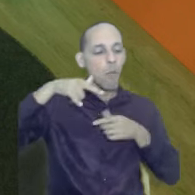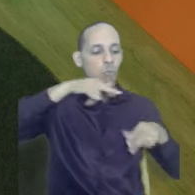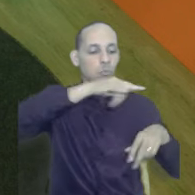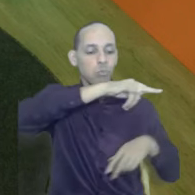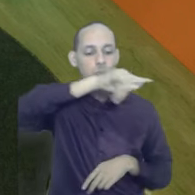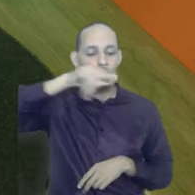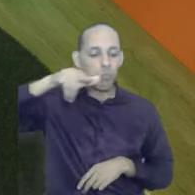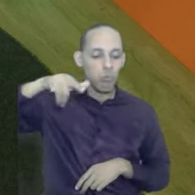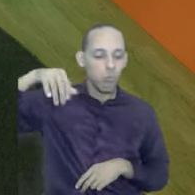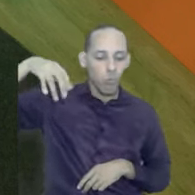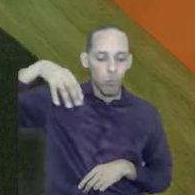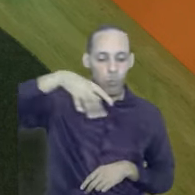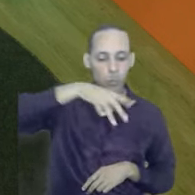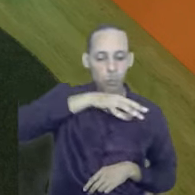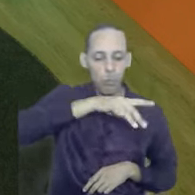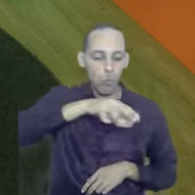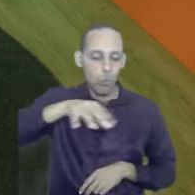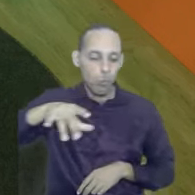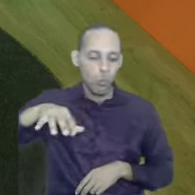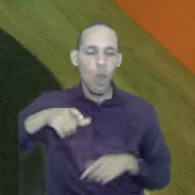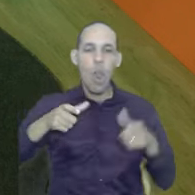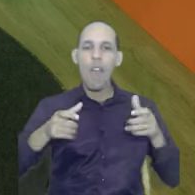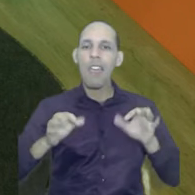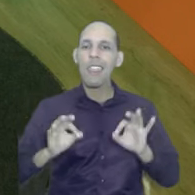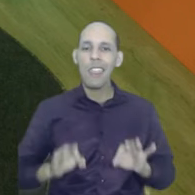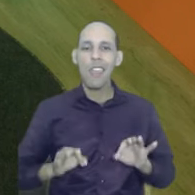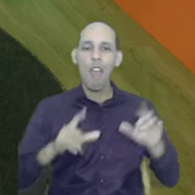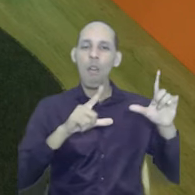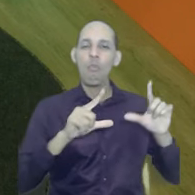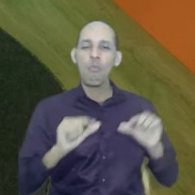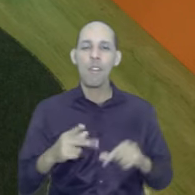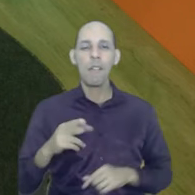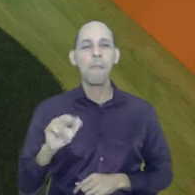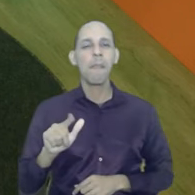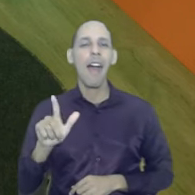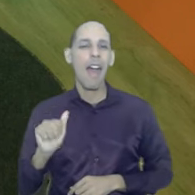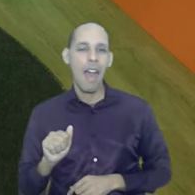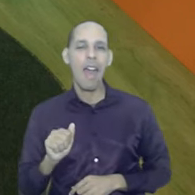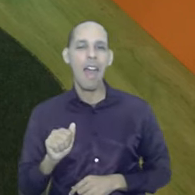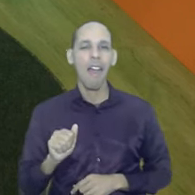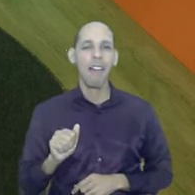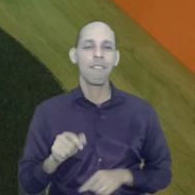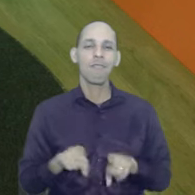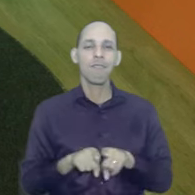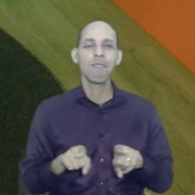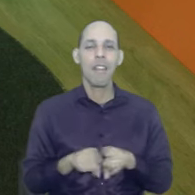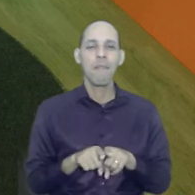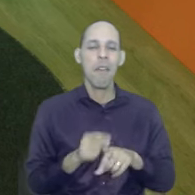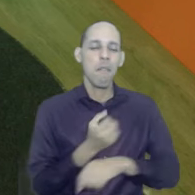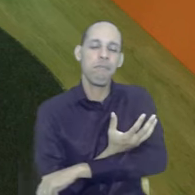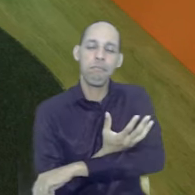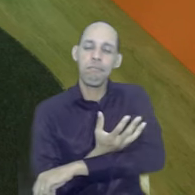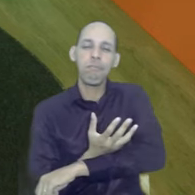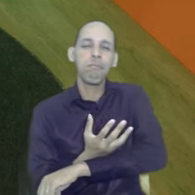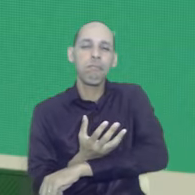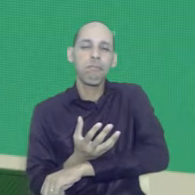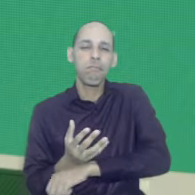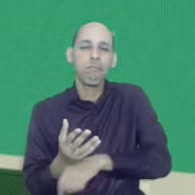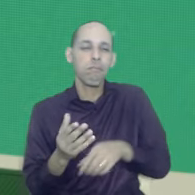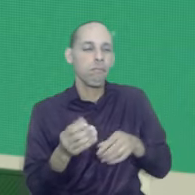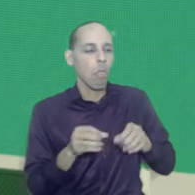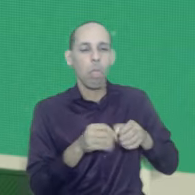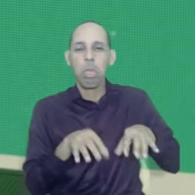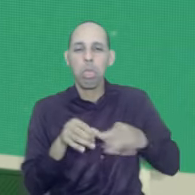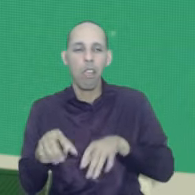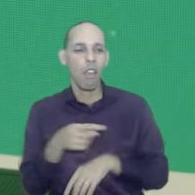paraa redução aí do do da presença de pragas e e plantas daninhas né Acho que inclusive eh